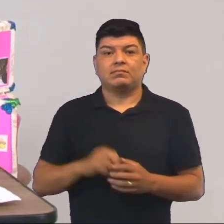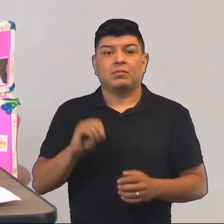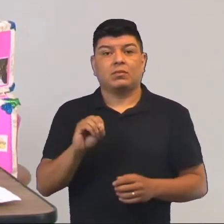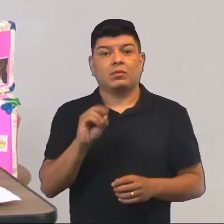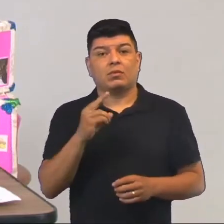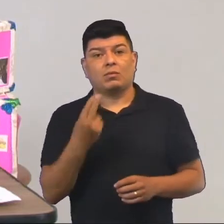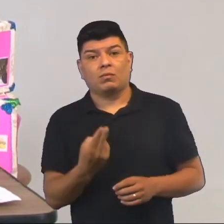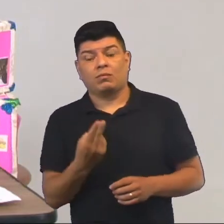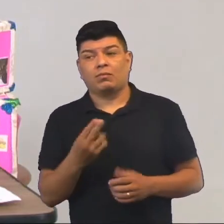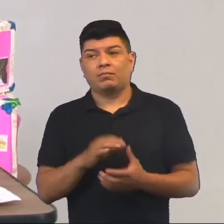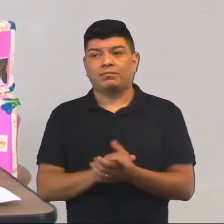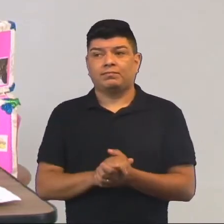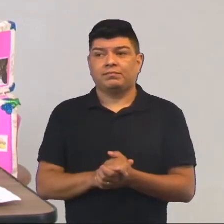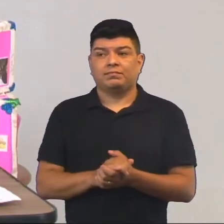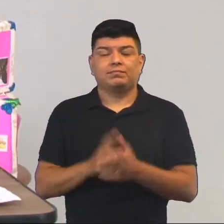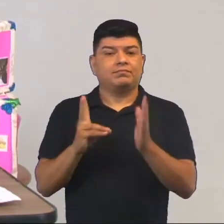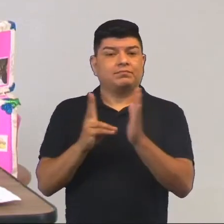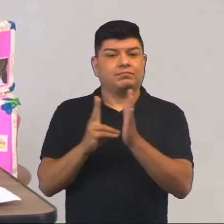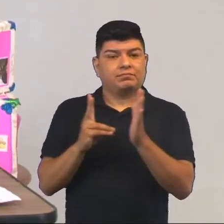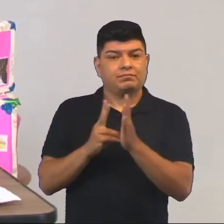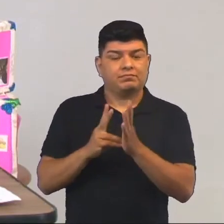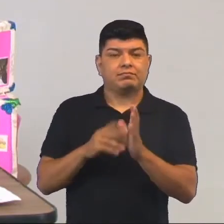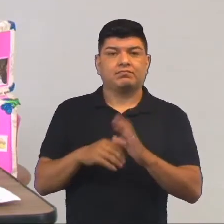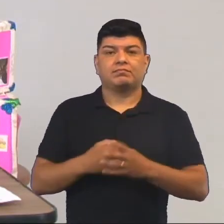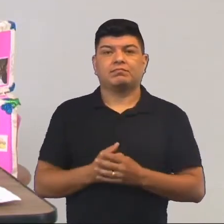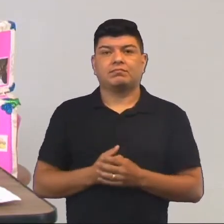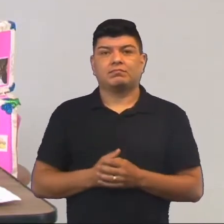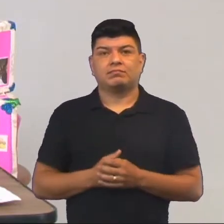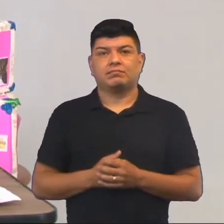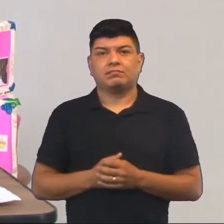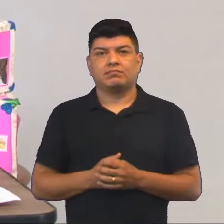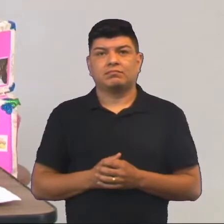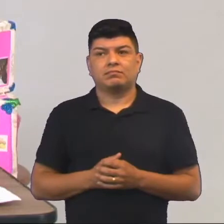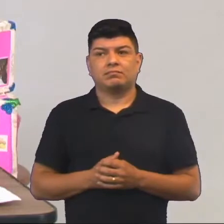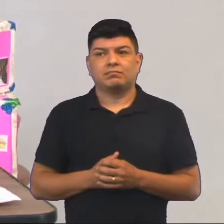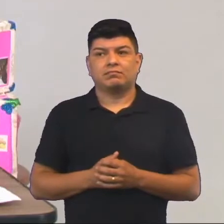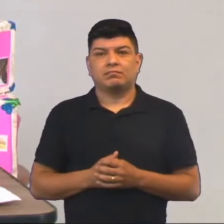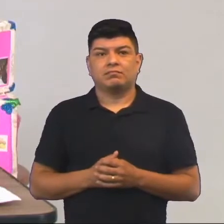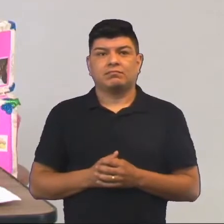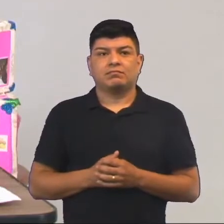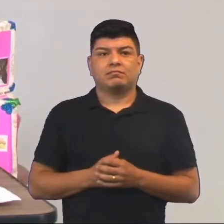Ou será que vem dos indígenas?